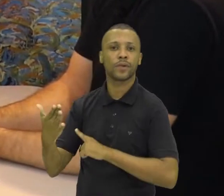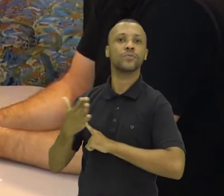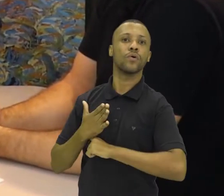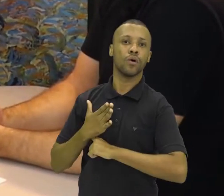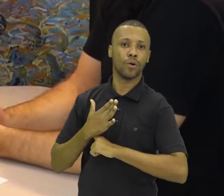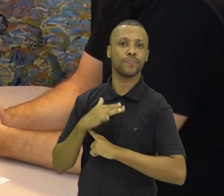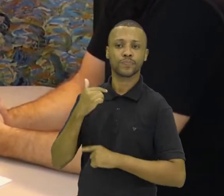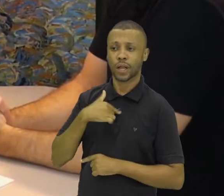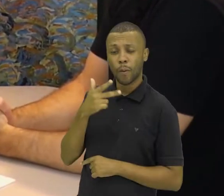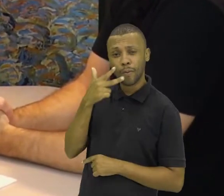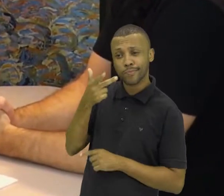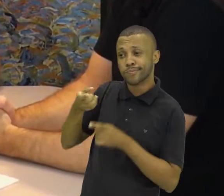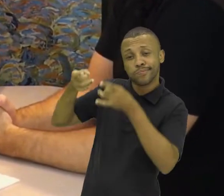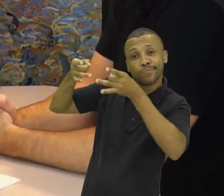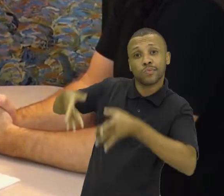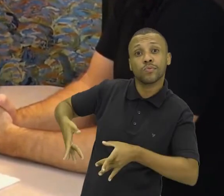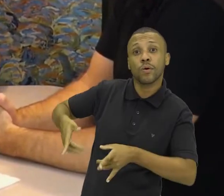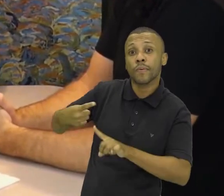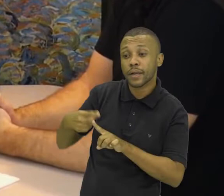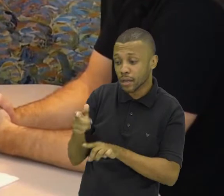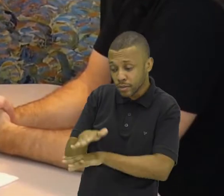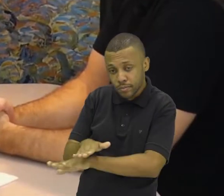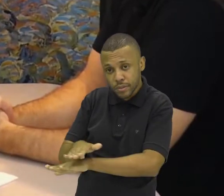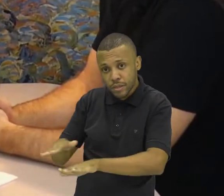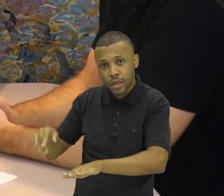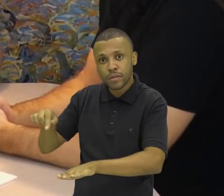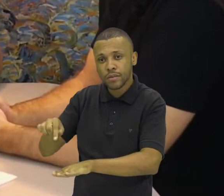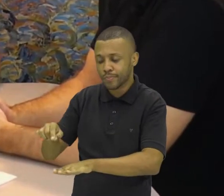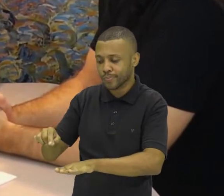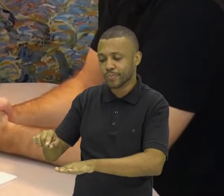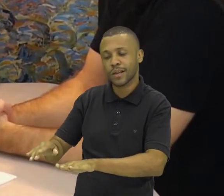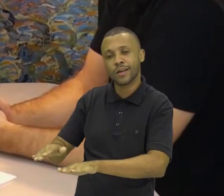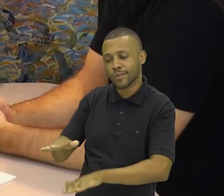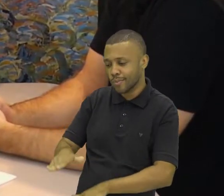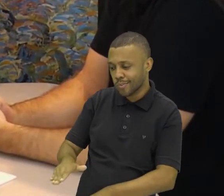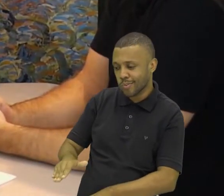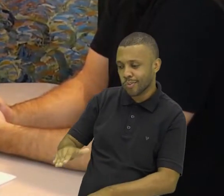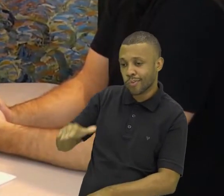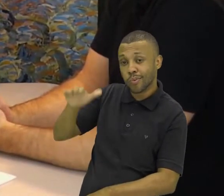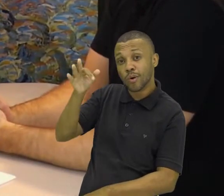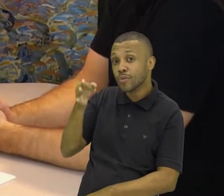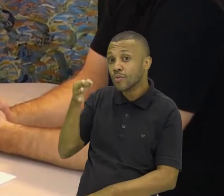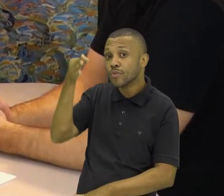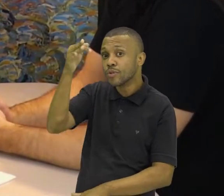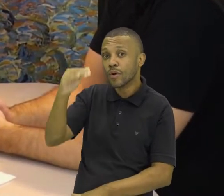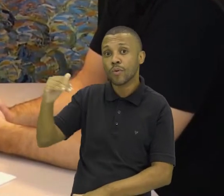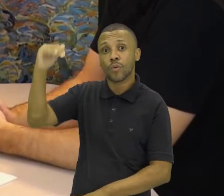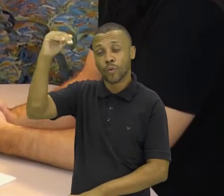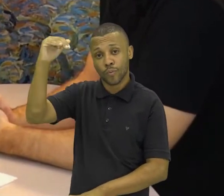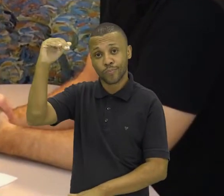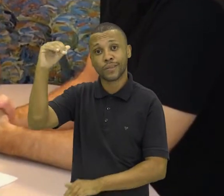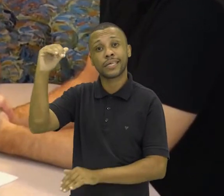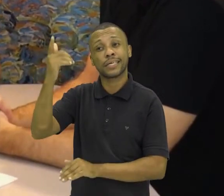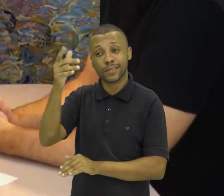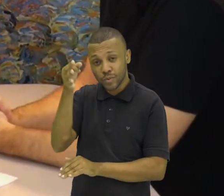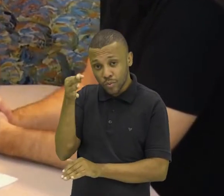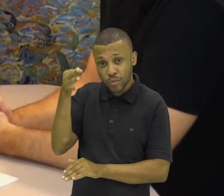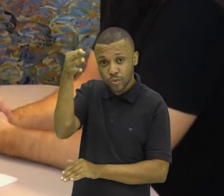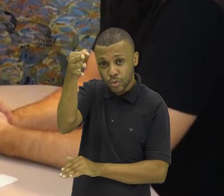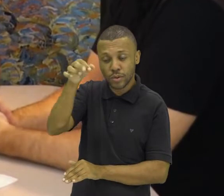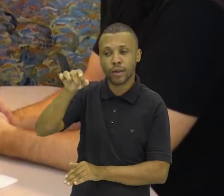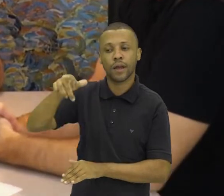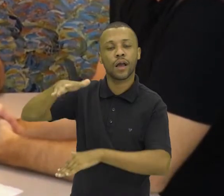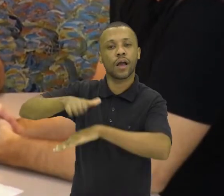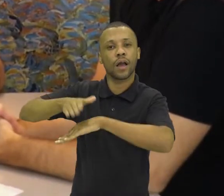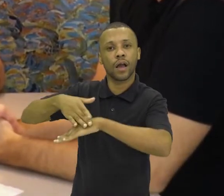como a gente diz que de pequenino você torce o pepino e essas crianças vão se tornar adultos, e esses adultos vão estar daqui a alguns anos